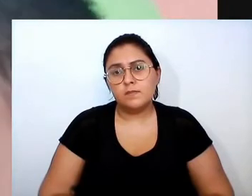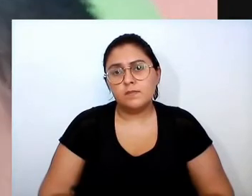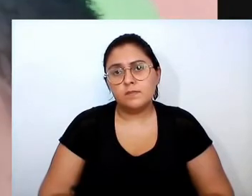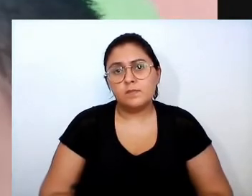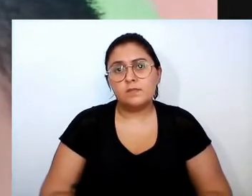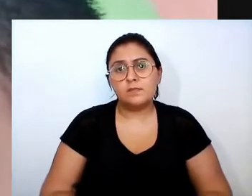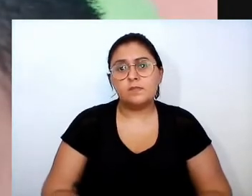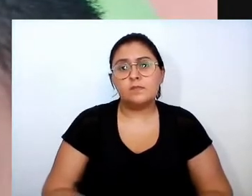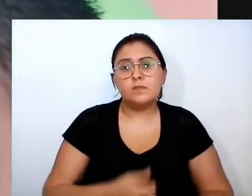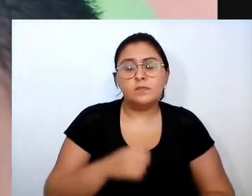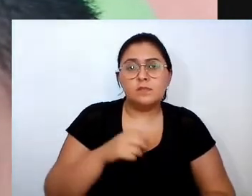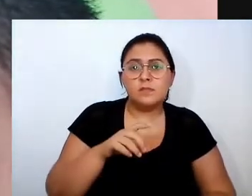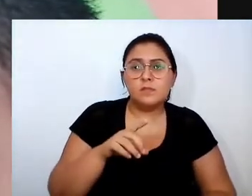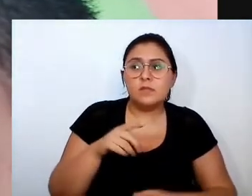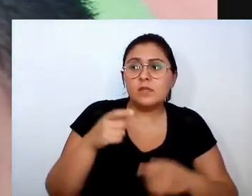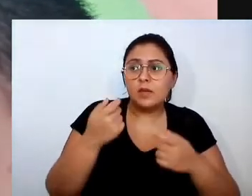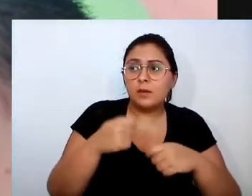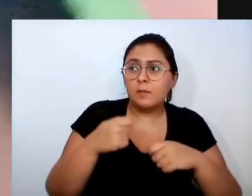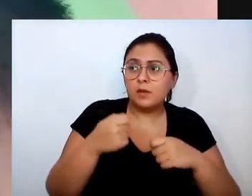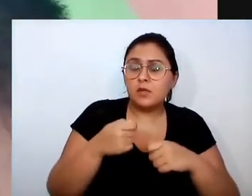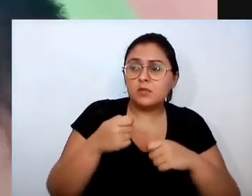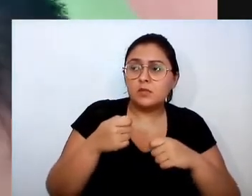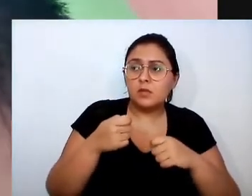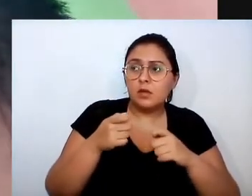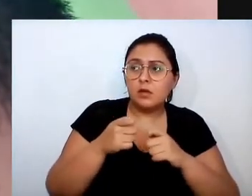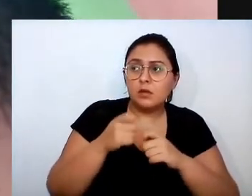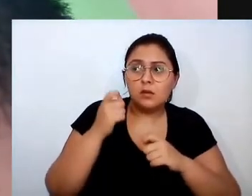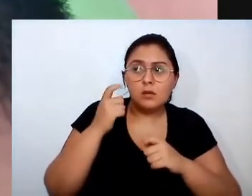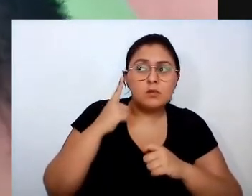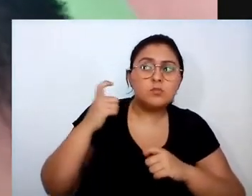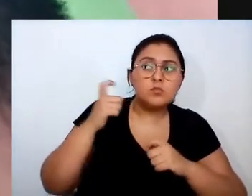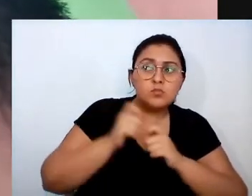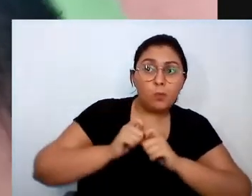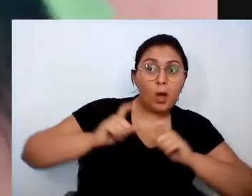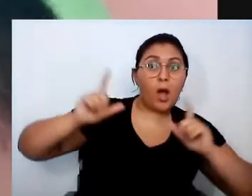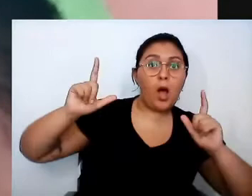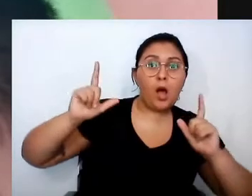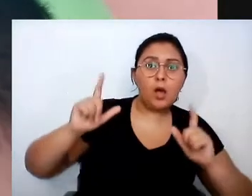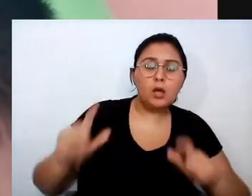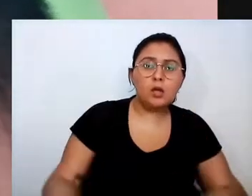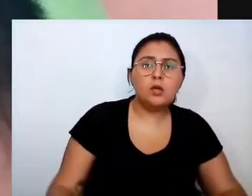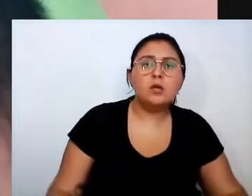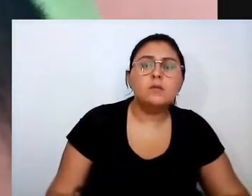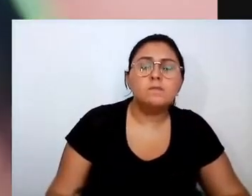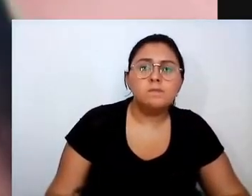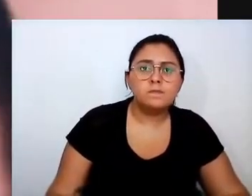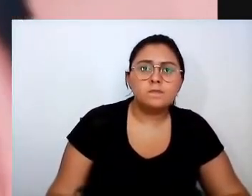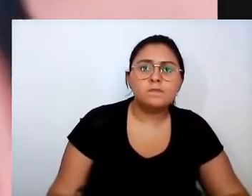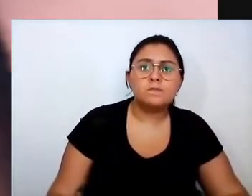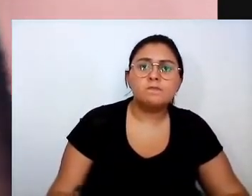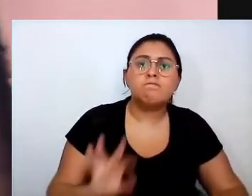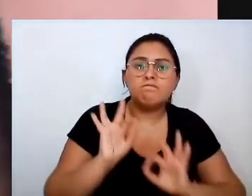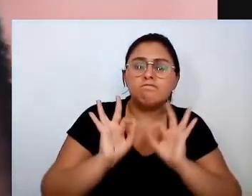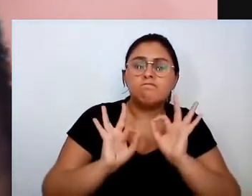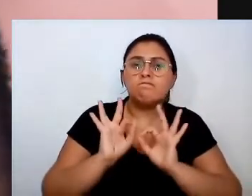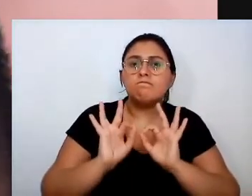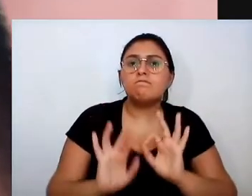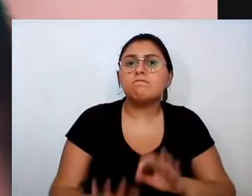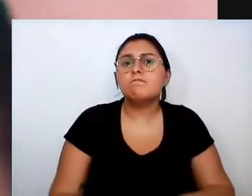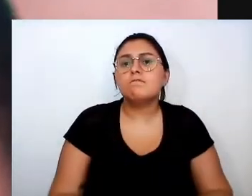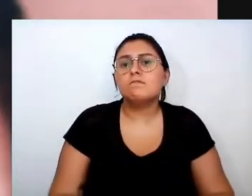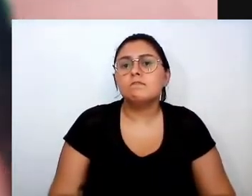ativar o alto-falante, de repente, não sei. Ou aumentar na lateral o volume, ajustar o volume na